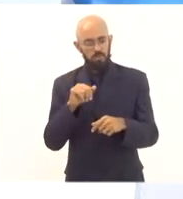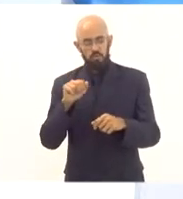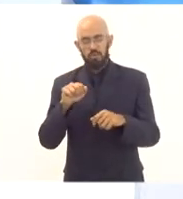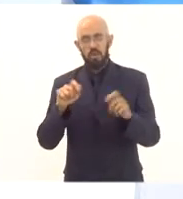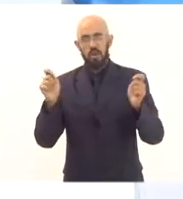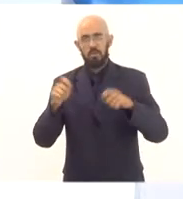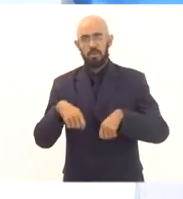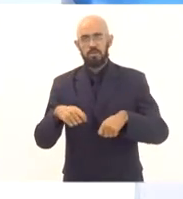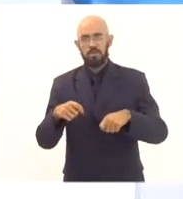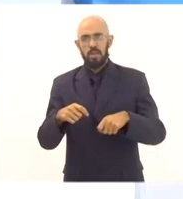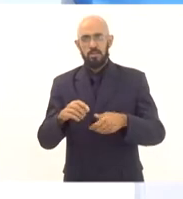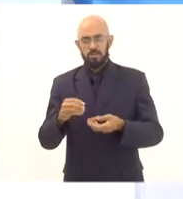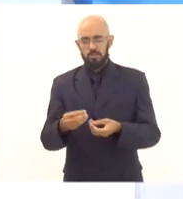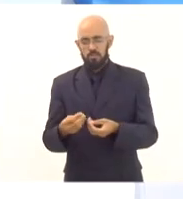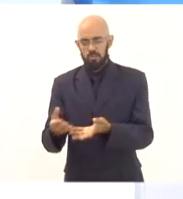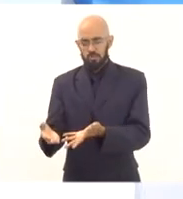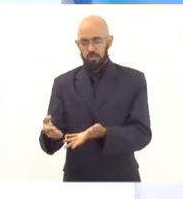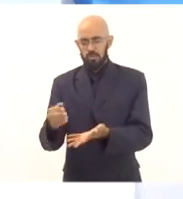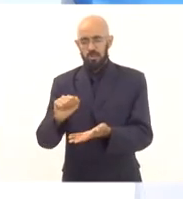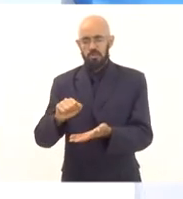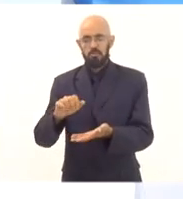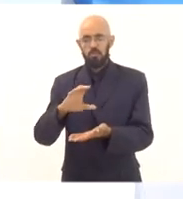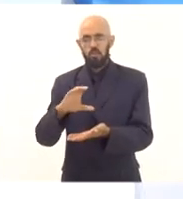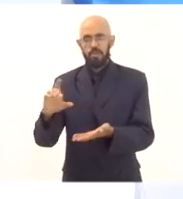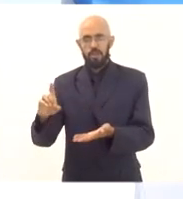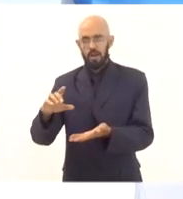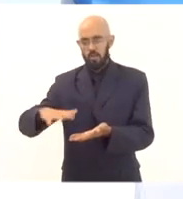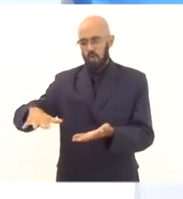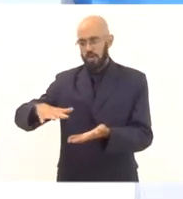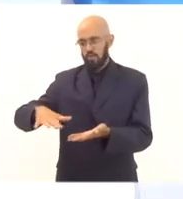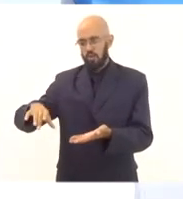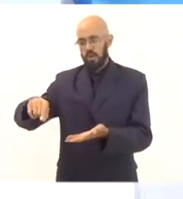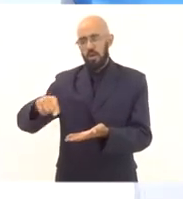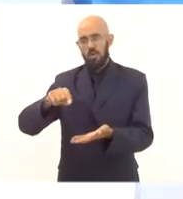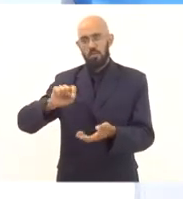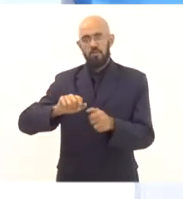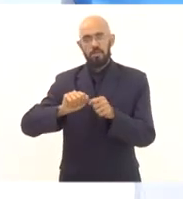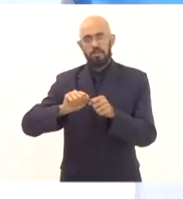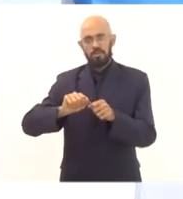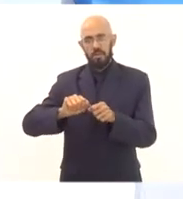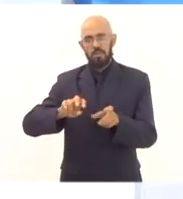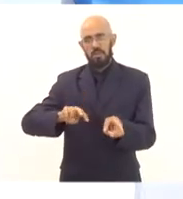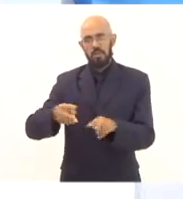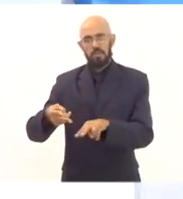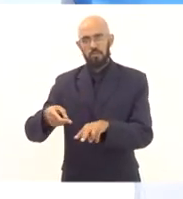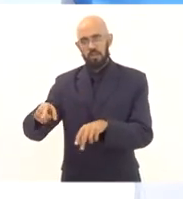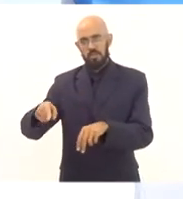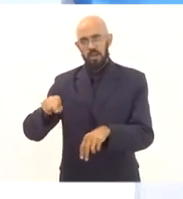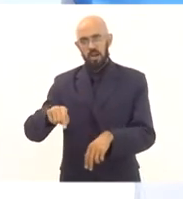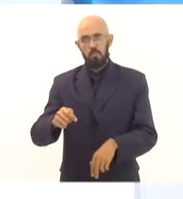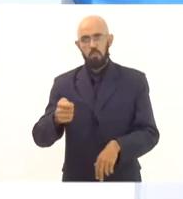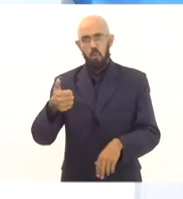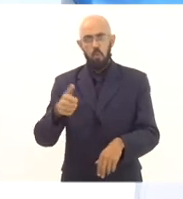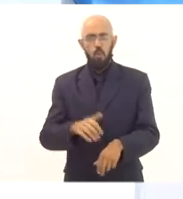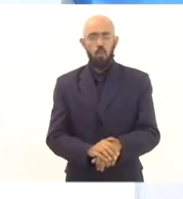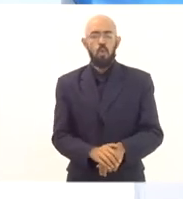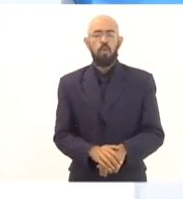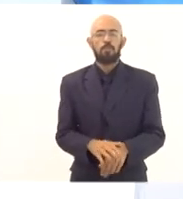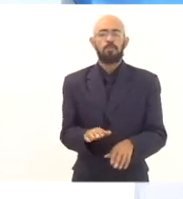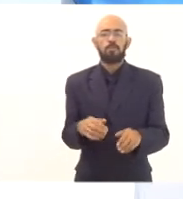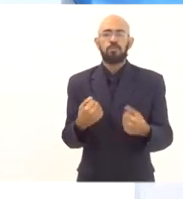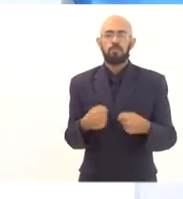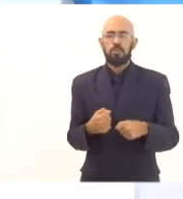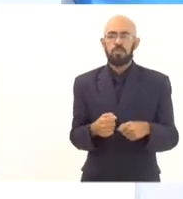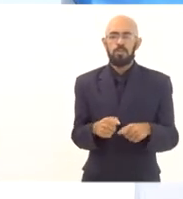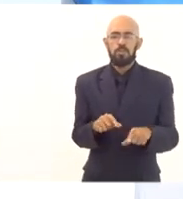disponibilizado para os coordenadores regionais para elaborar toda essa logística era pouco então a gente precisava realmente dos